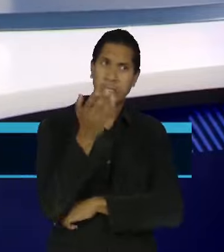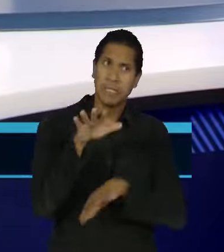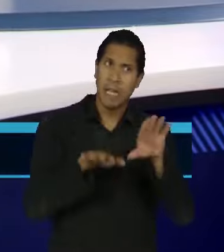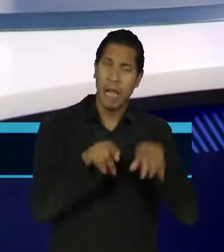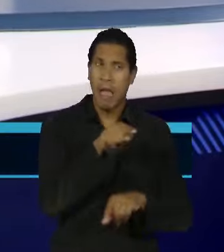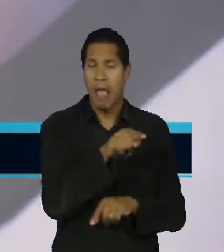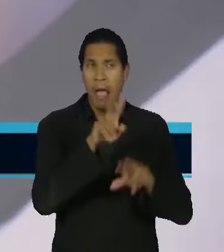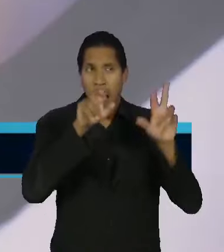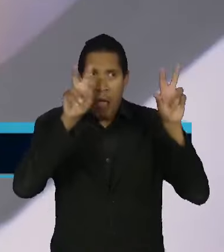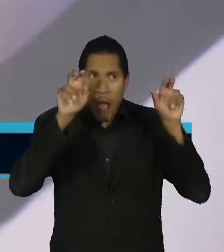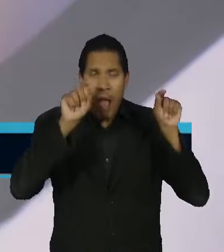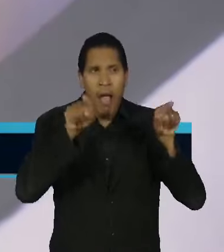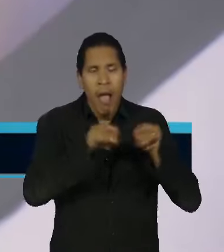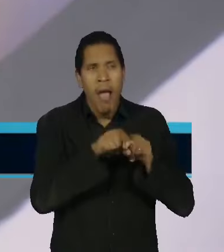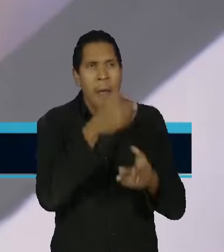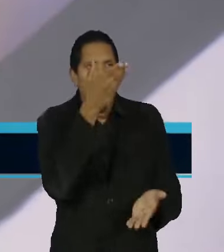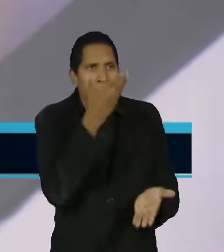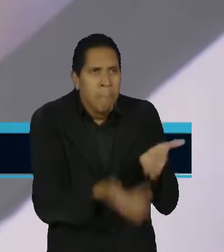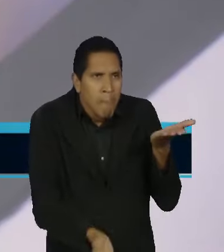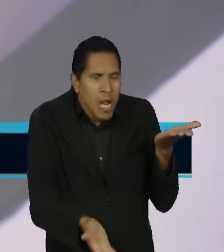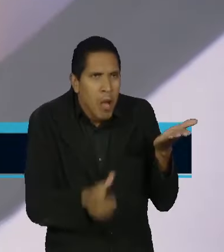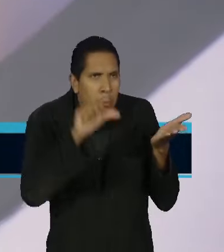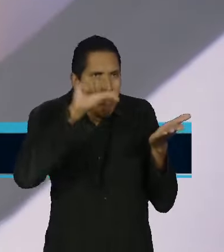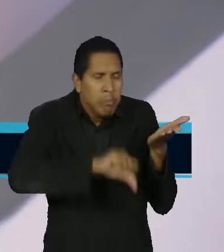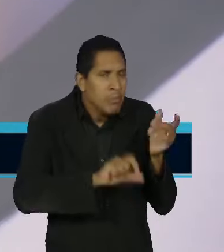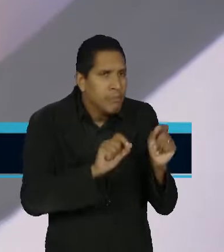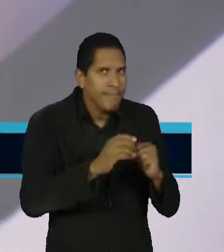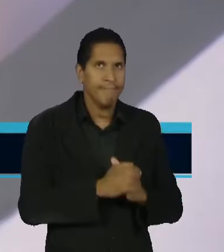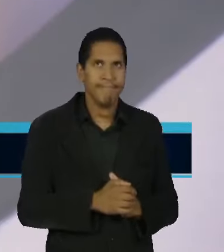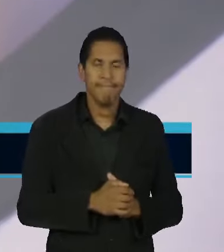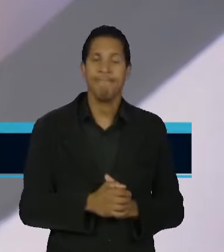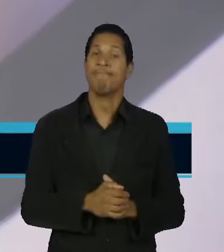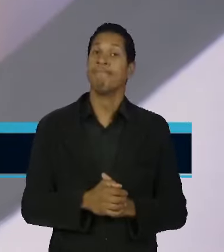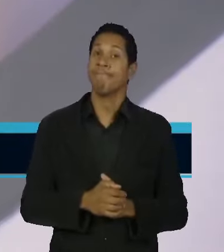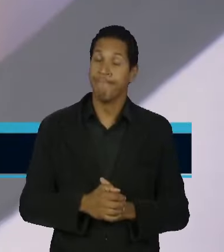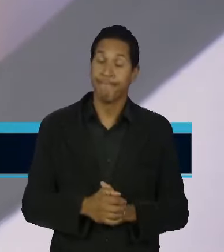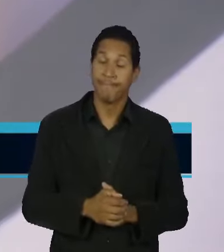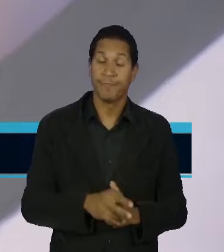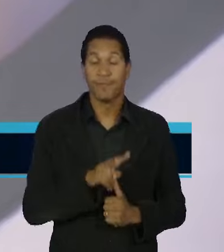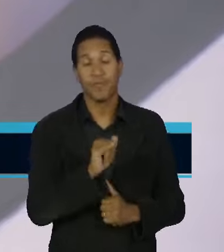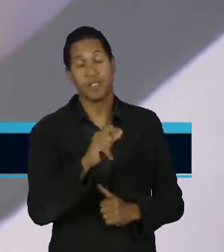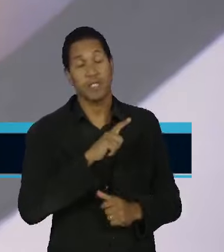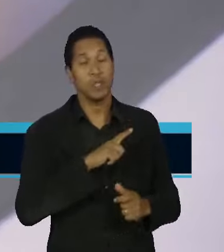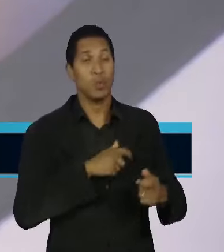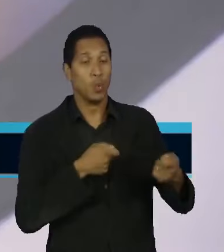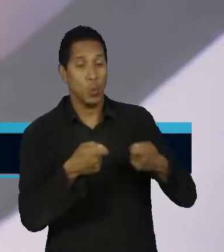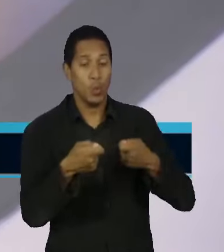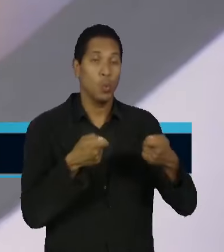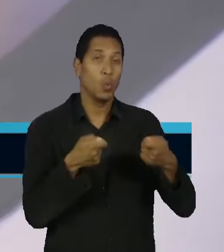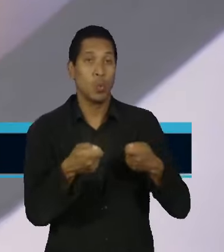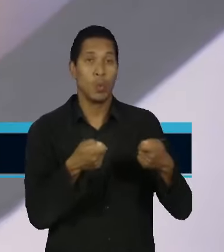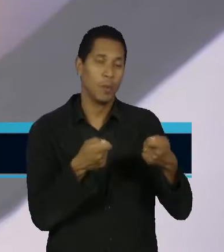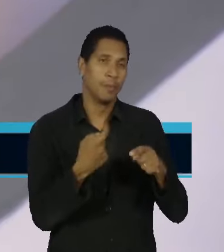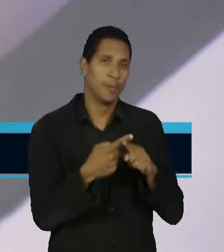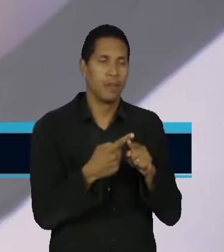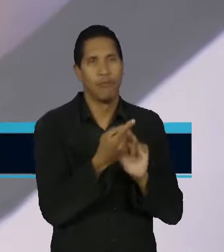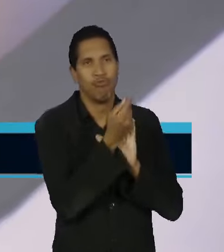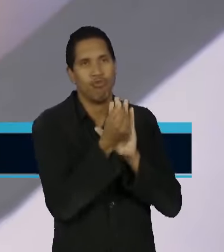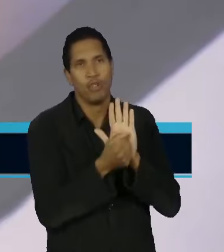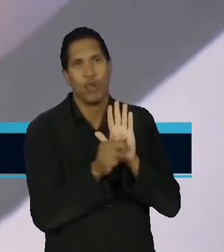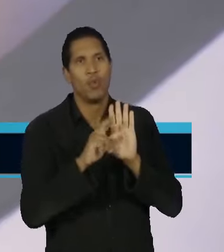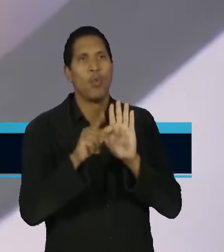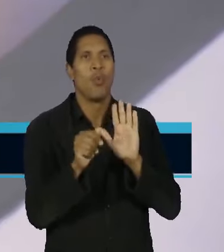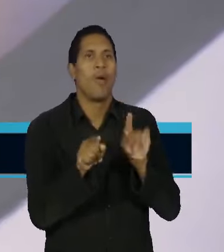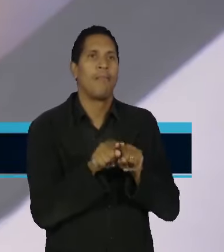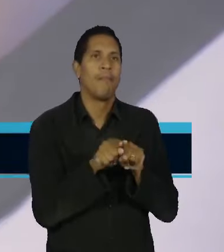prever uma derrota mas se vai ter um embate importante vai porque primeiro o orçamento não é elástico né então o